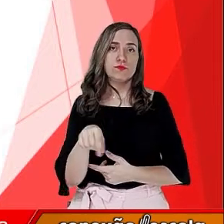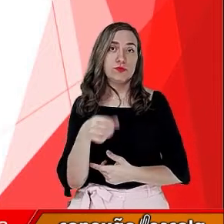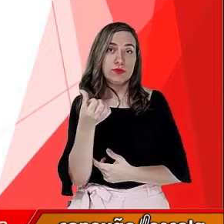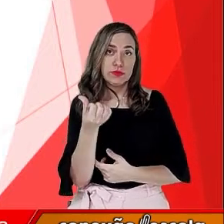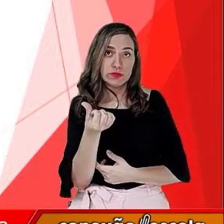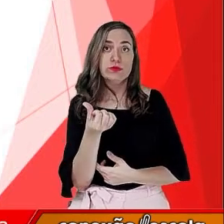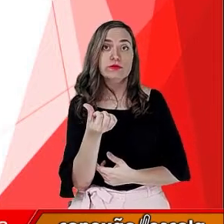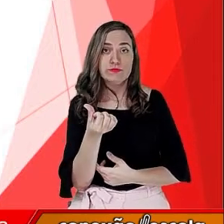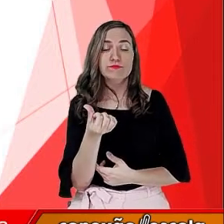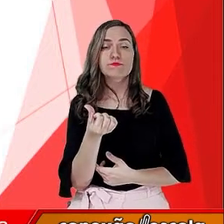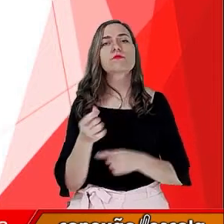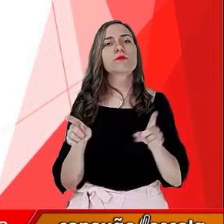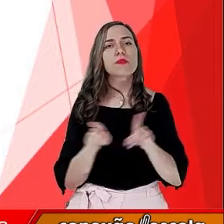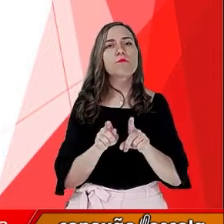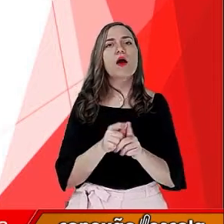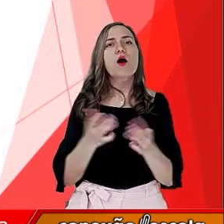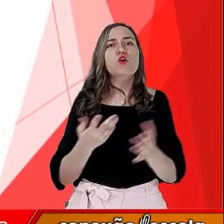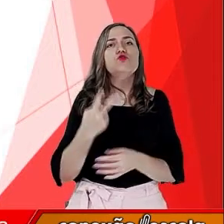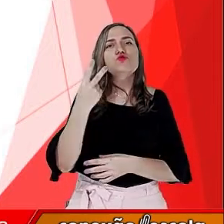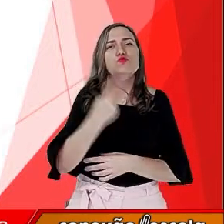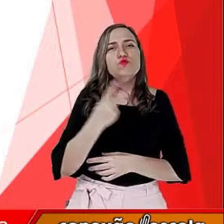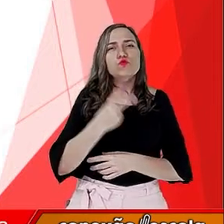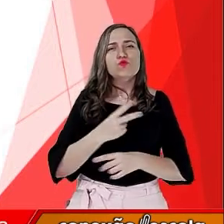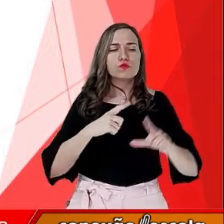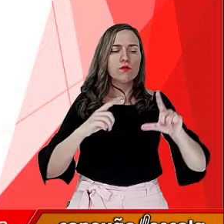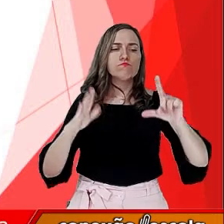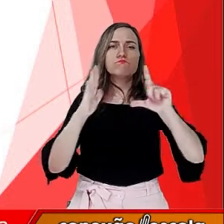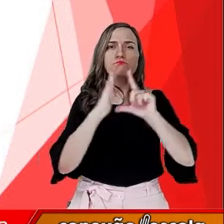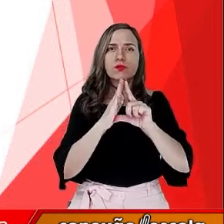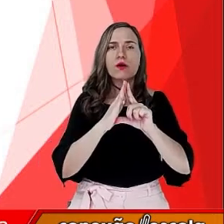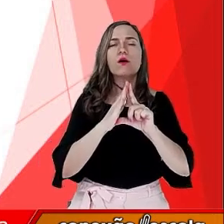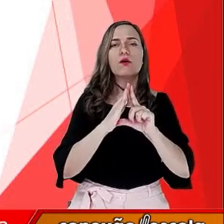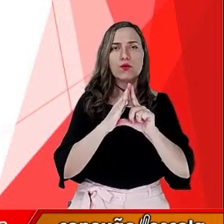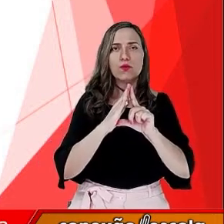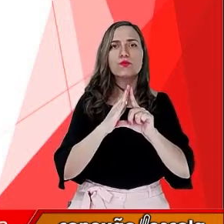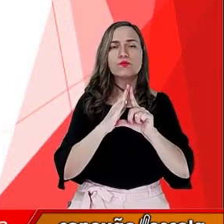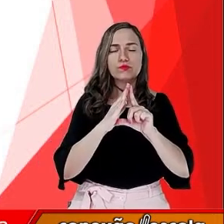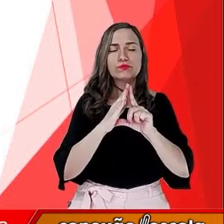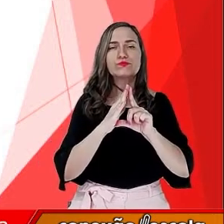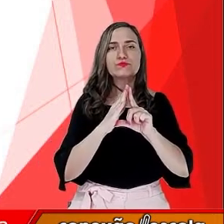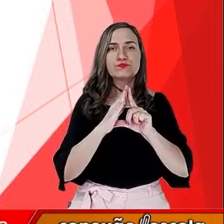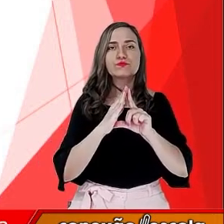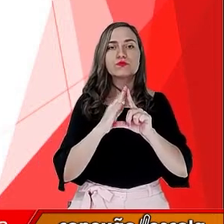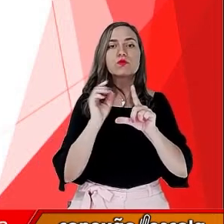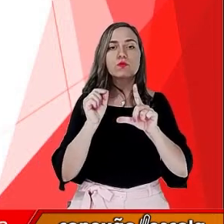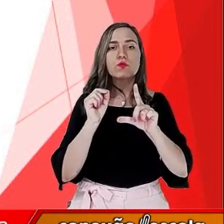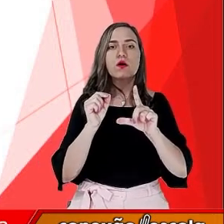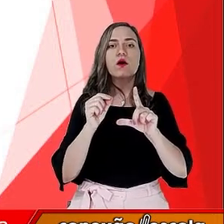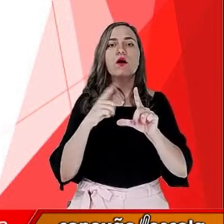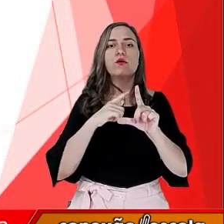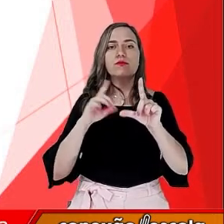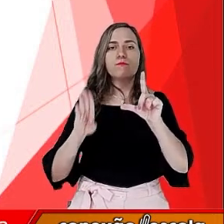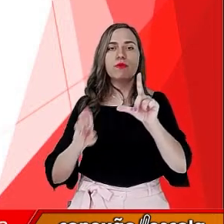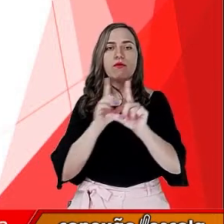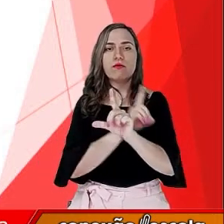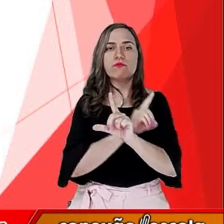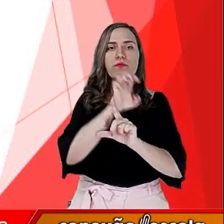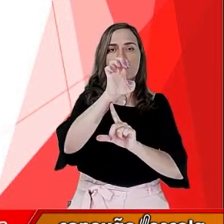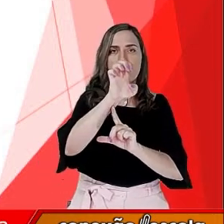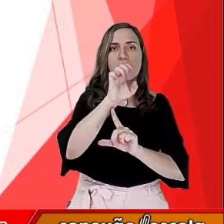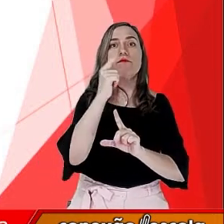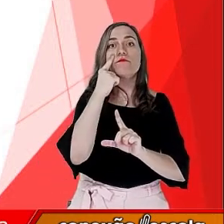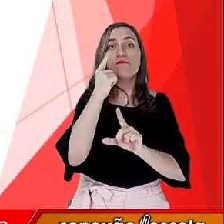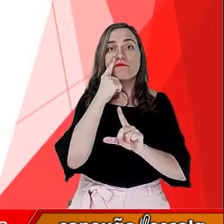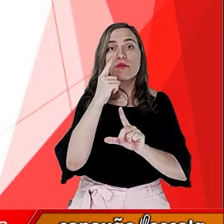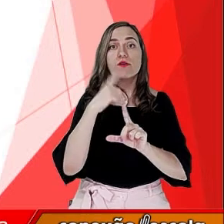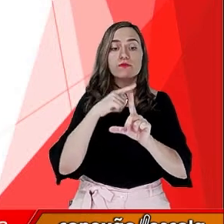mesmo acontece com o segundo triângulo, que é o meu triângulo médio. O cateto adjacente ao alfa é 3